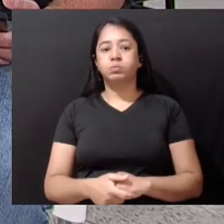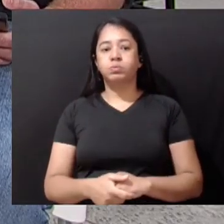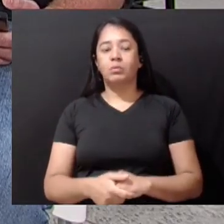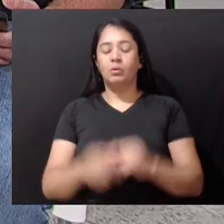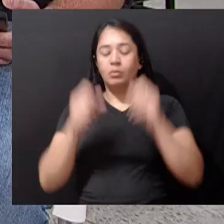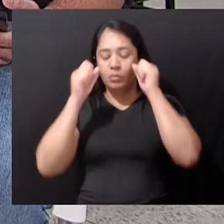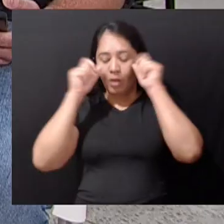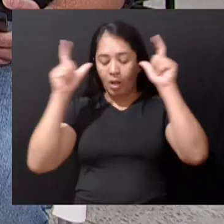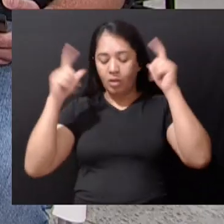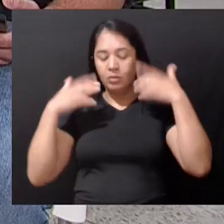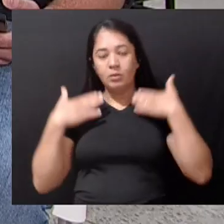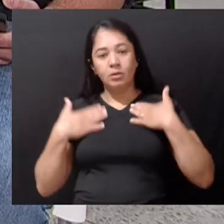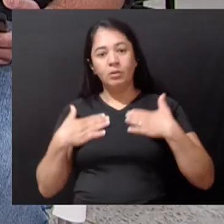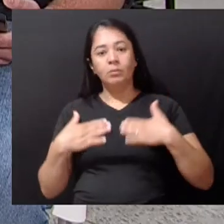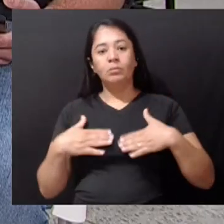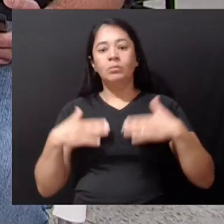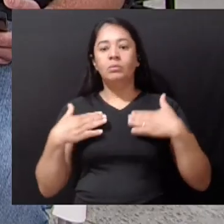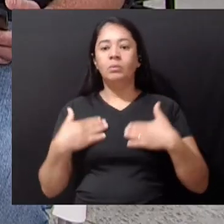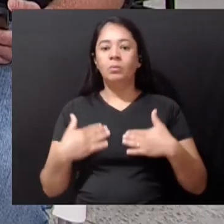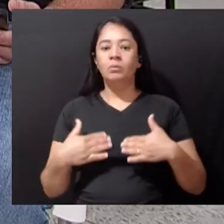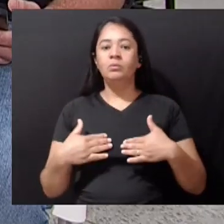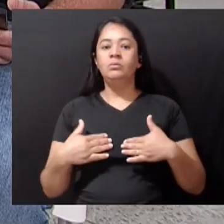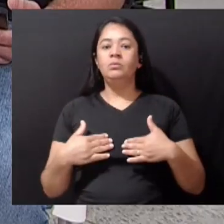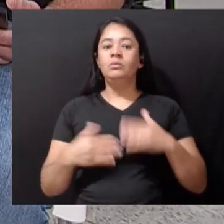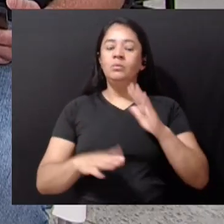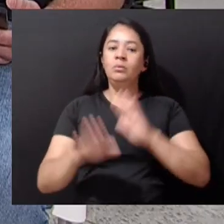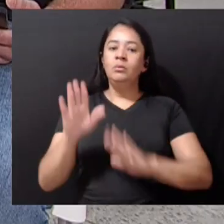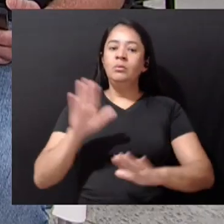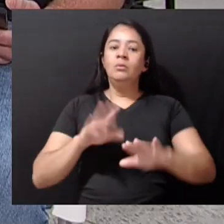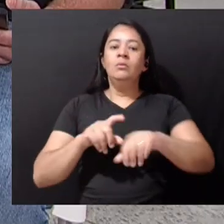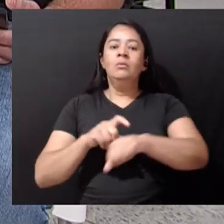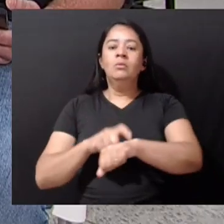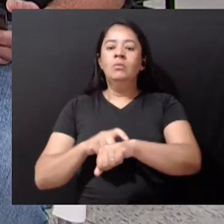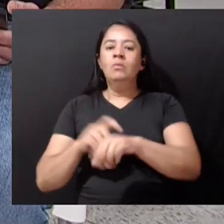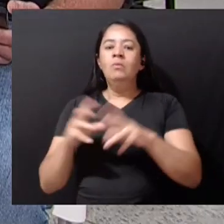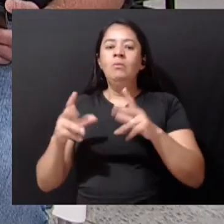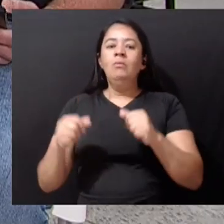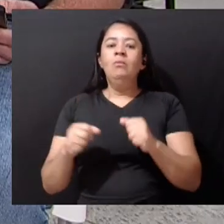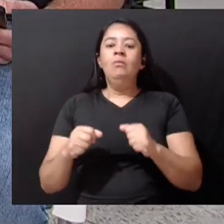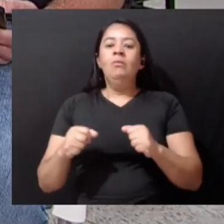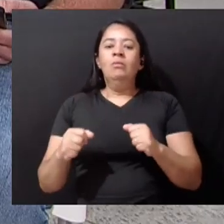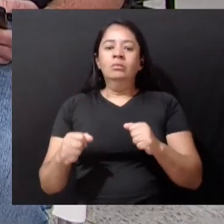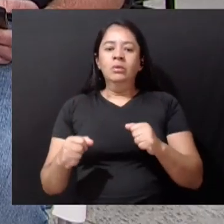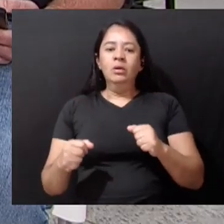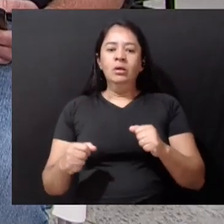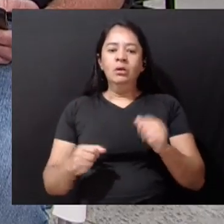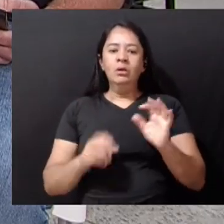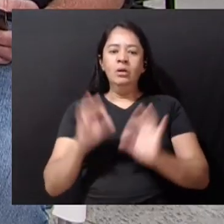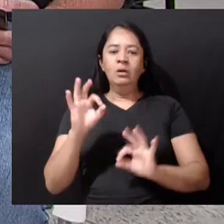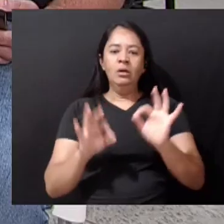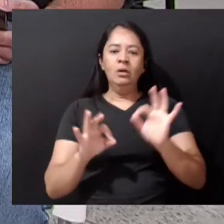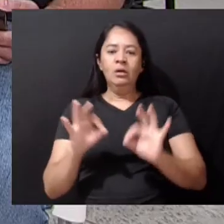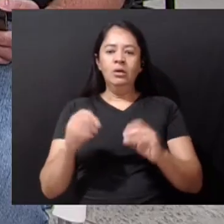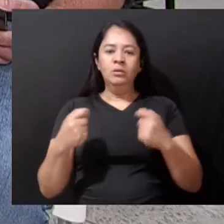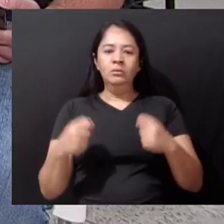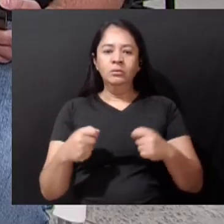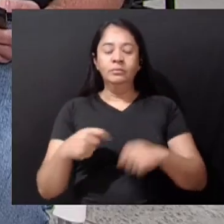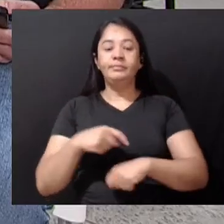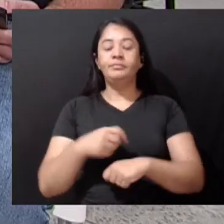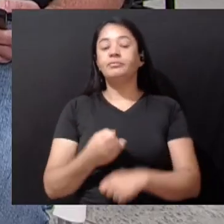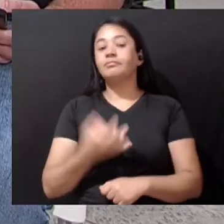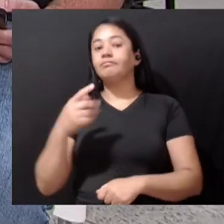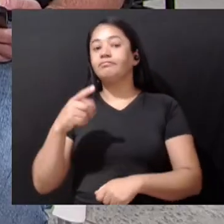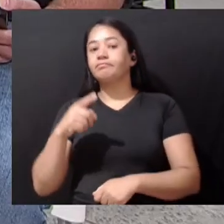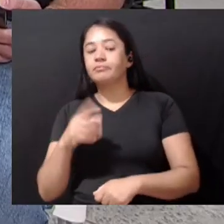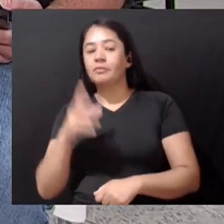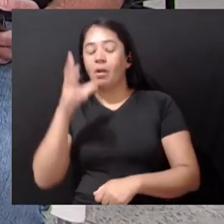descansado, né? Tomar cuidado com o horário, acho que tudo gira muito em torno do planejamento, do horário, ver quanto tempo você leva para